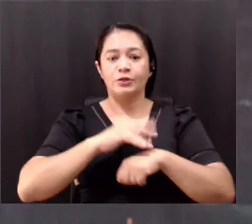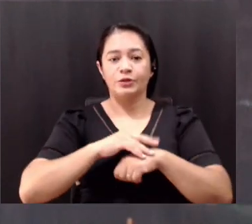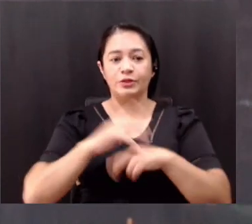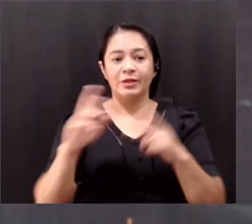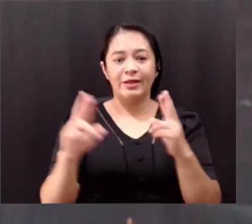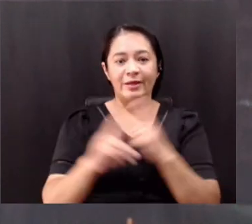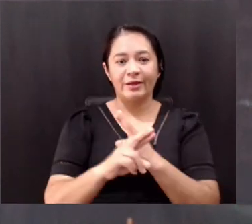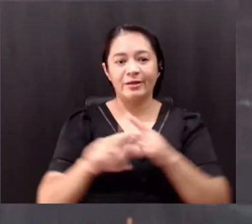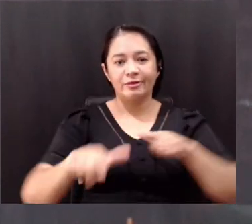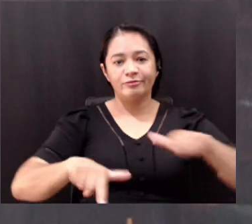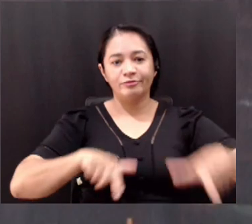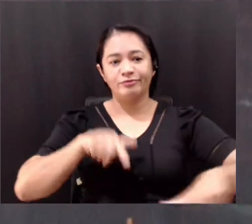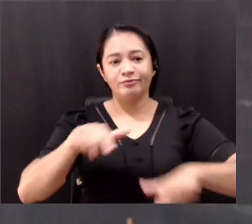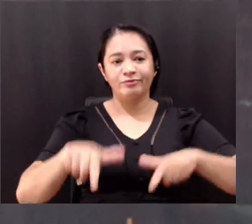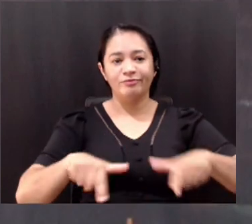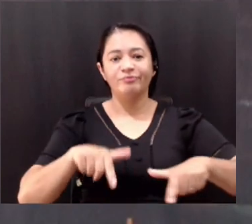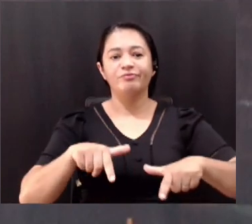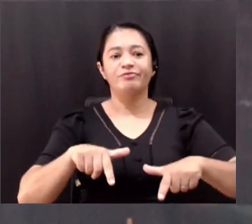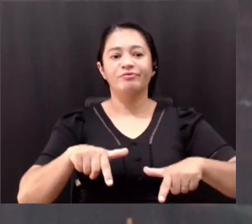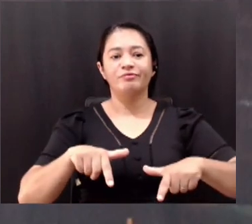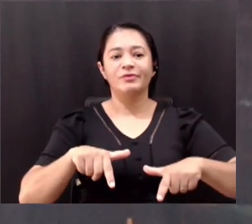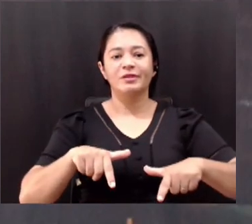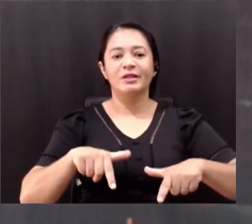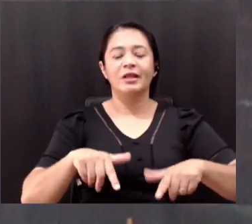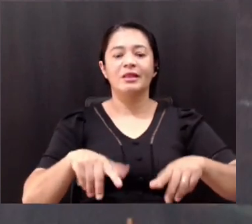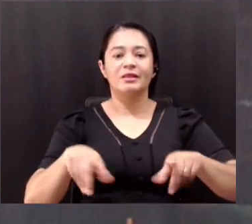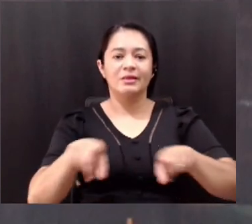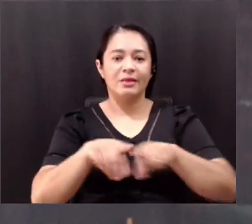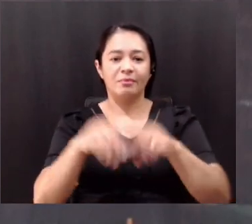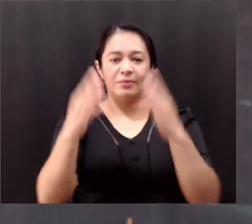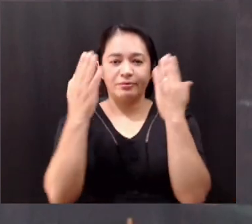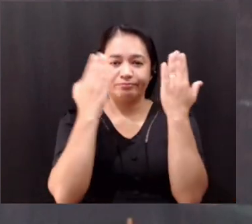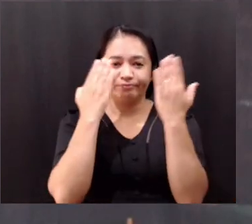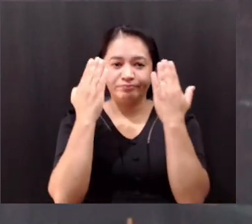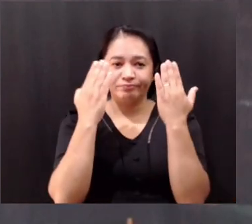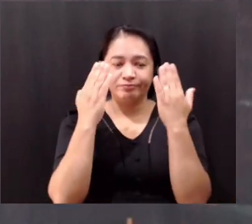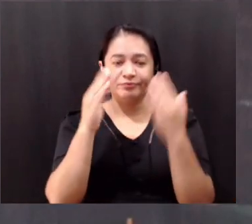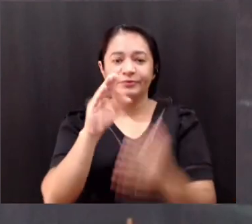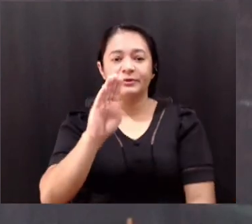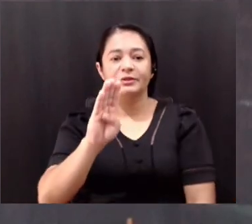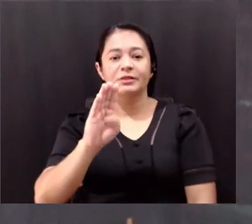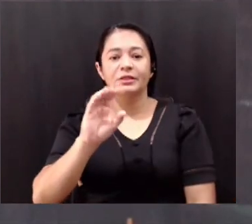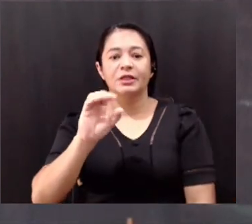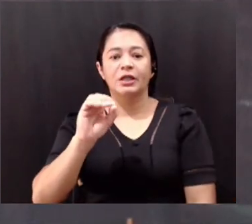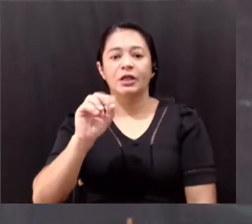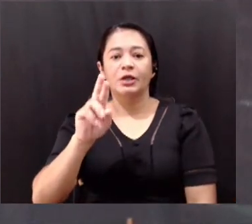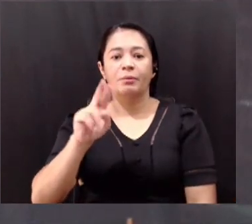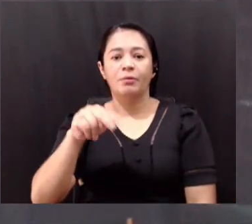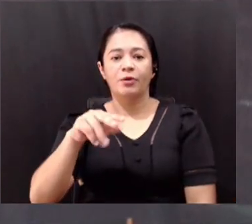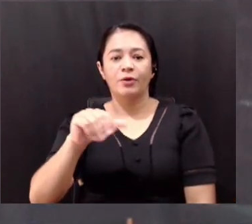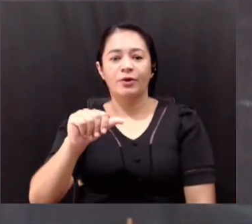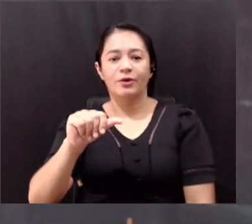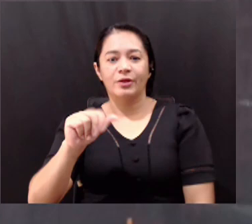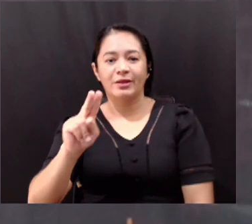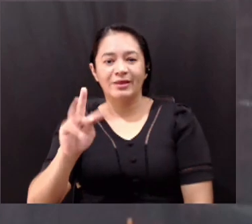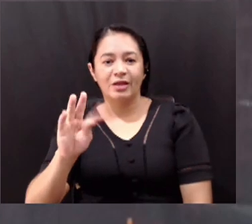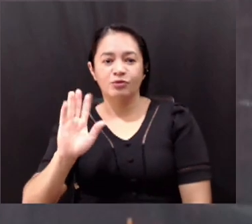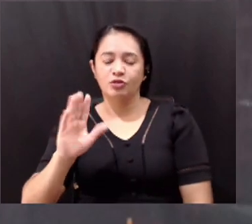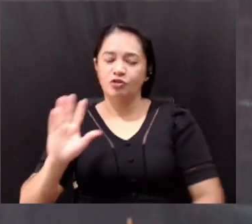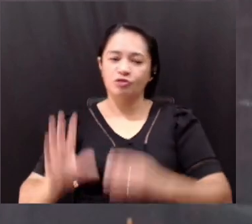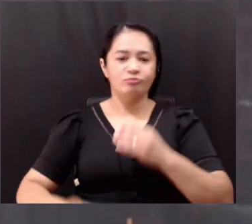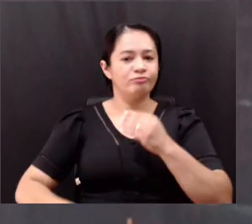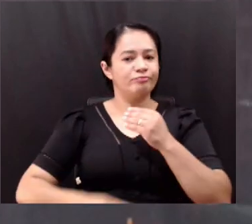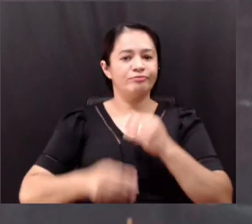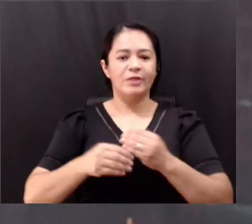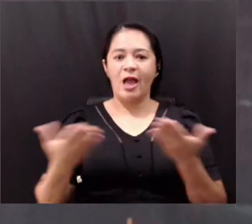doenças relacionadas a questões psicológicas. Então, burnout já foi incluído nesse rol de doenças há muito tempo, não é uma coisa de agora. O